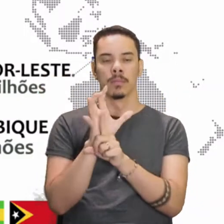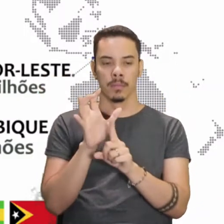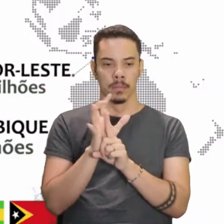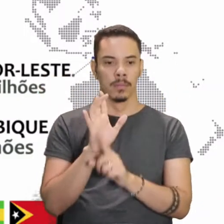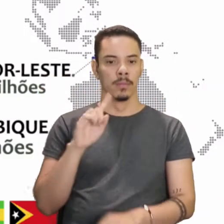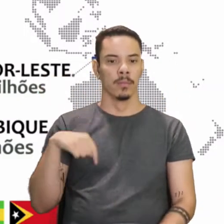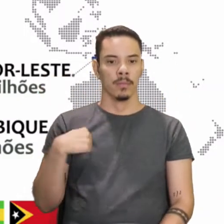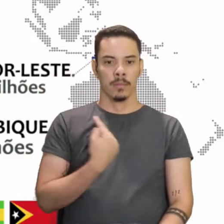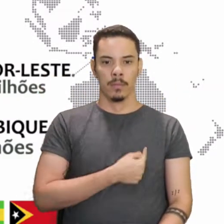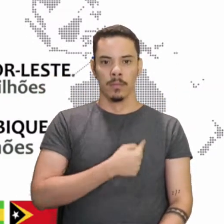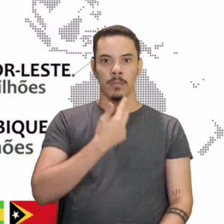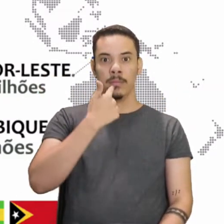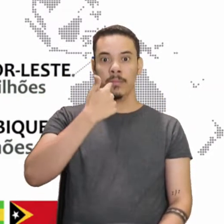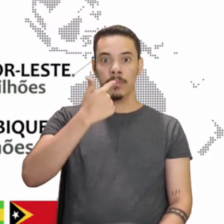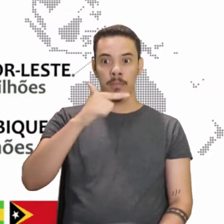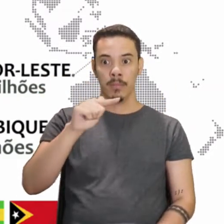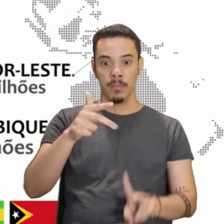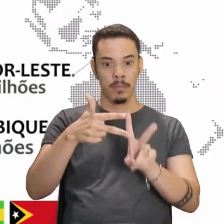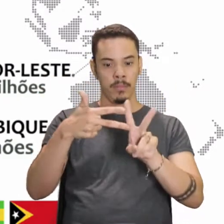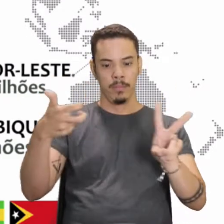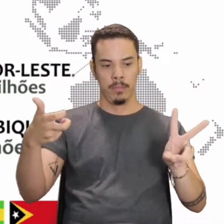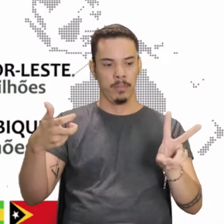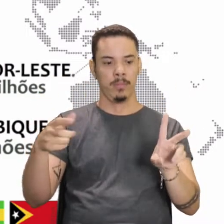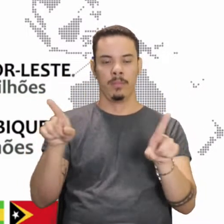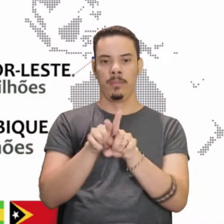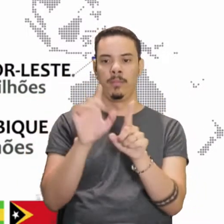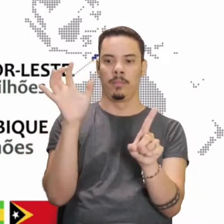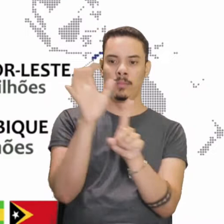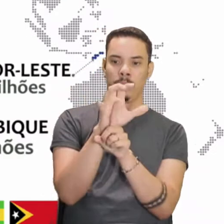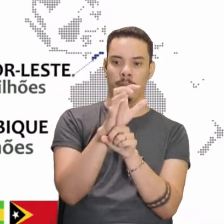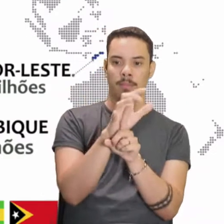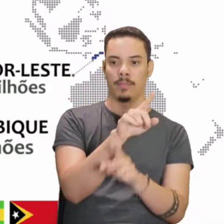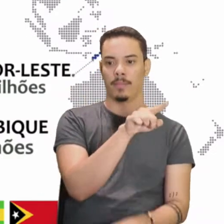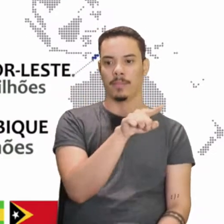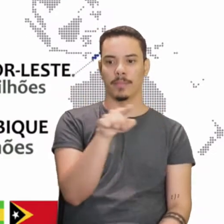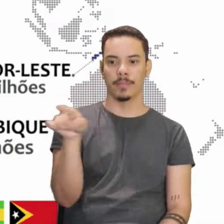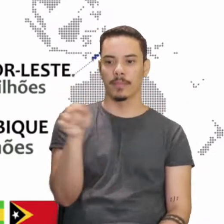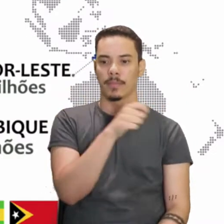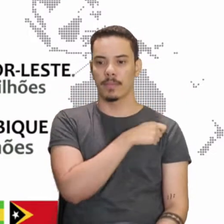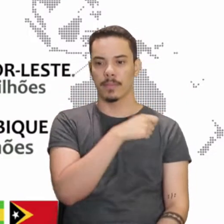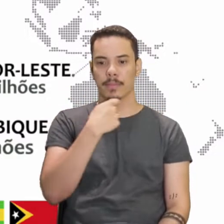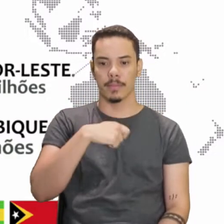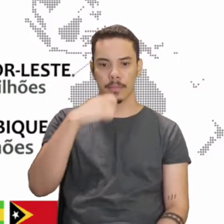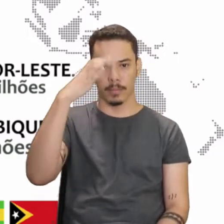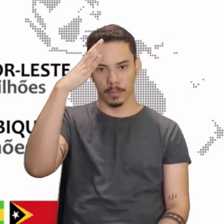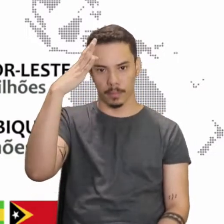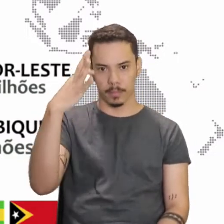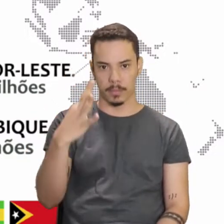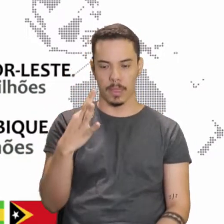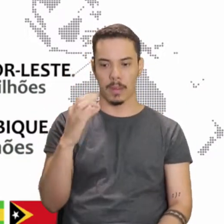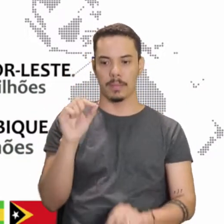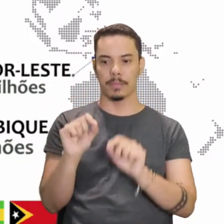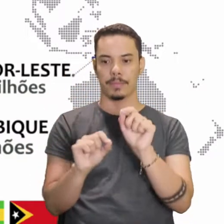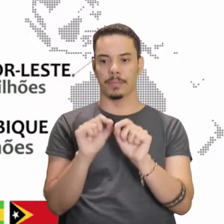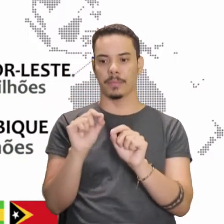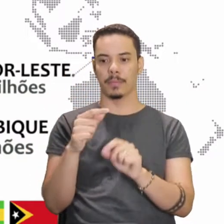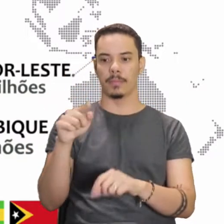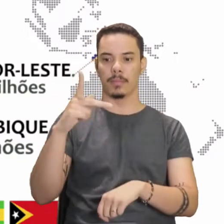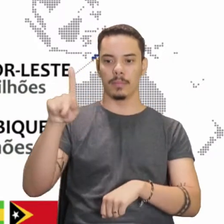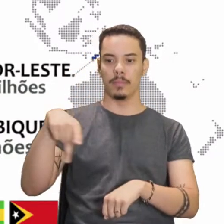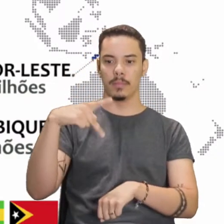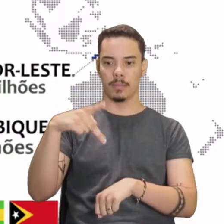nosso idioma. Professor, e assim, o nosso estudante, ele precisa entender, então, que esses